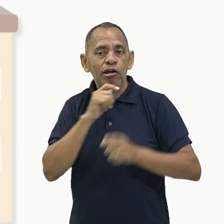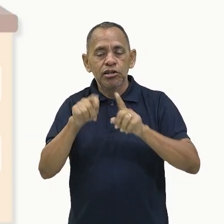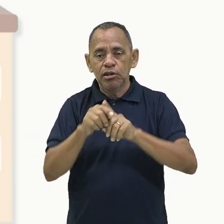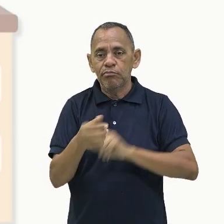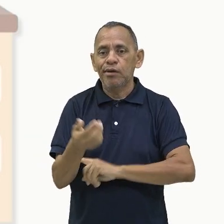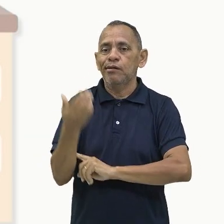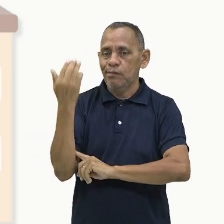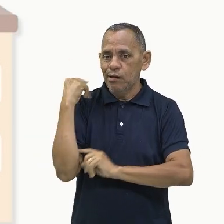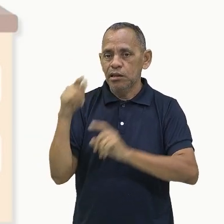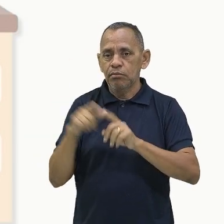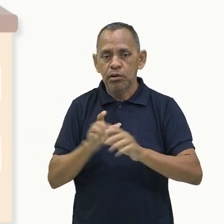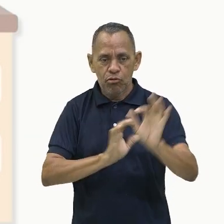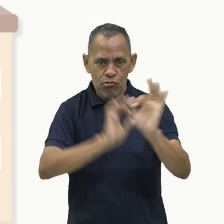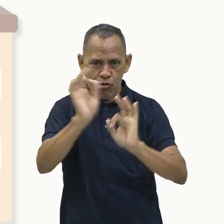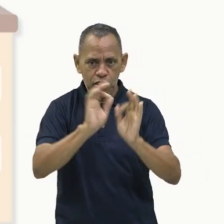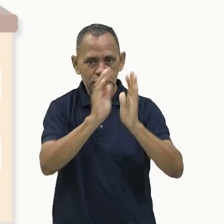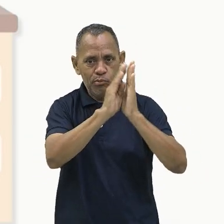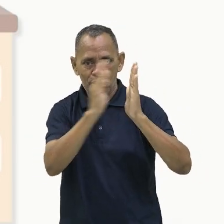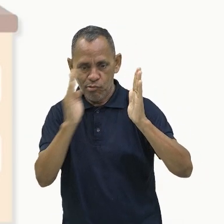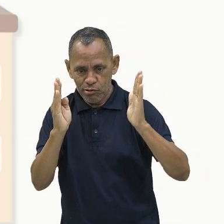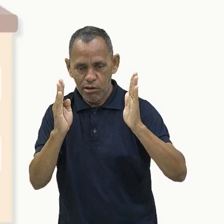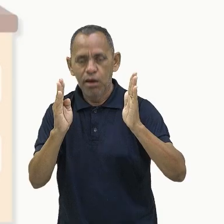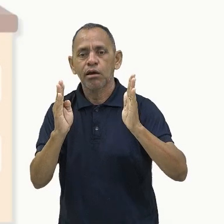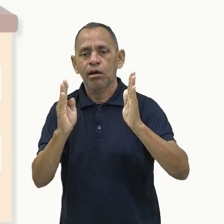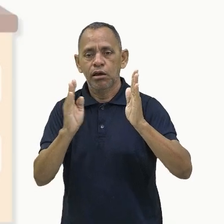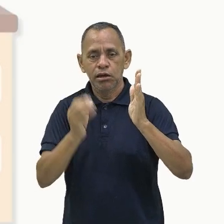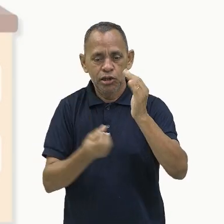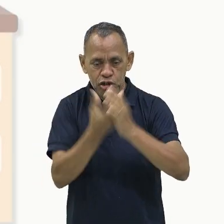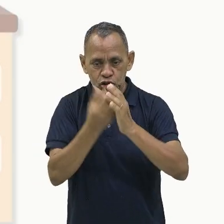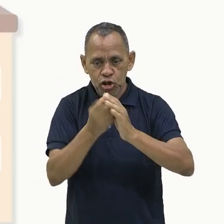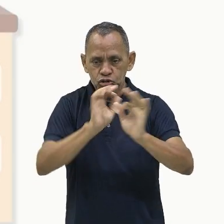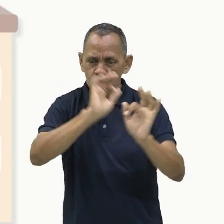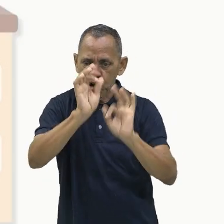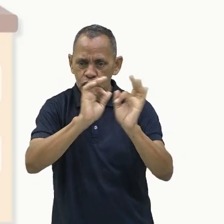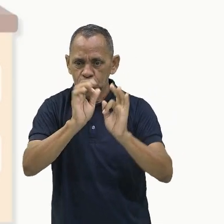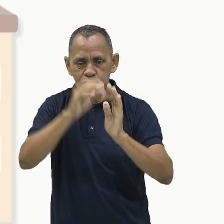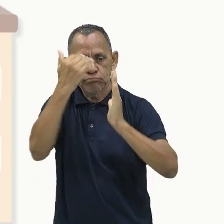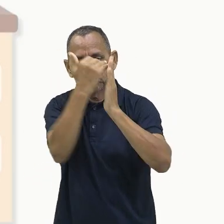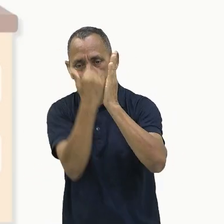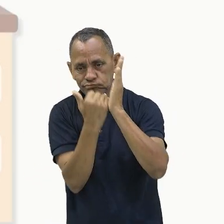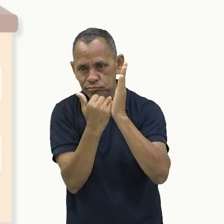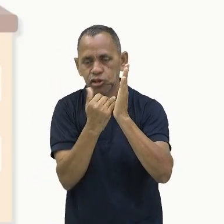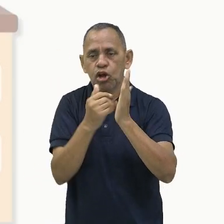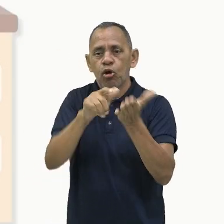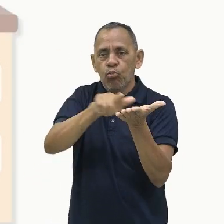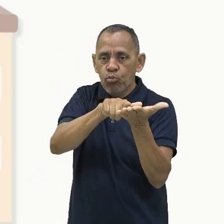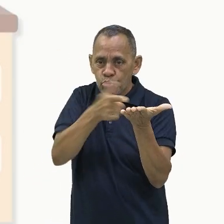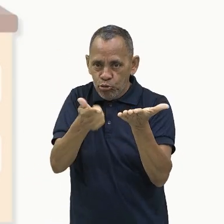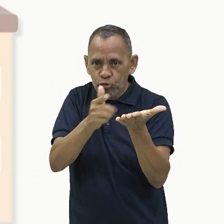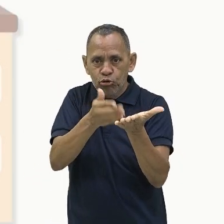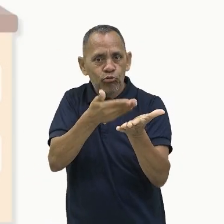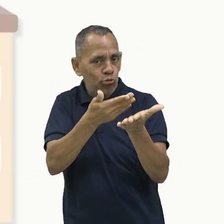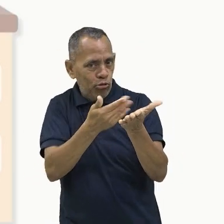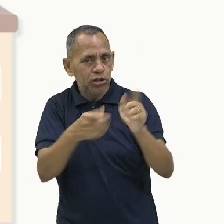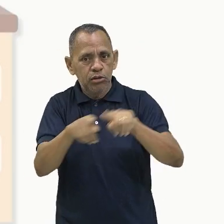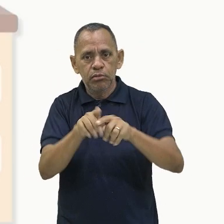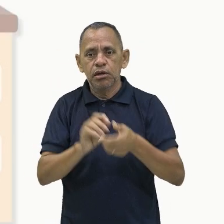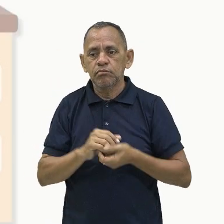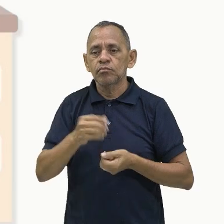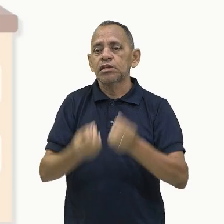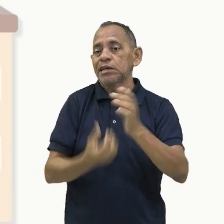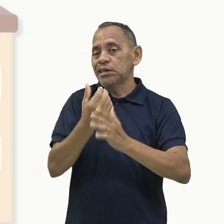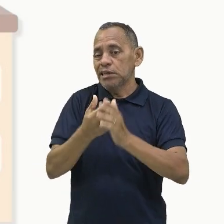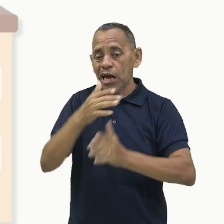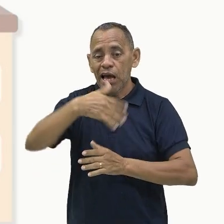exemplo, a biblioteca, definindo um sistema de classificação para os livros, criar espaços específicos